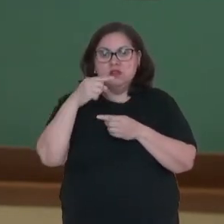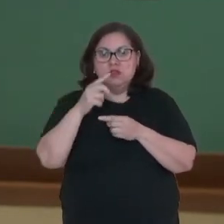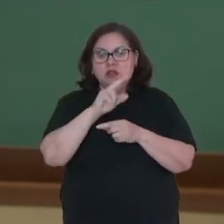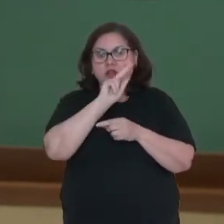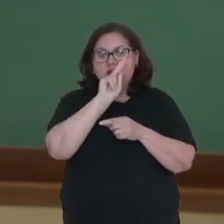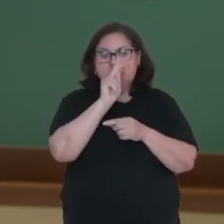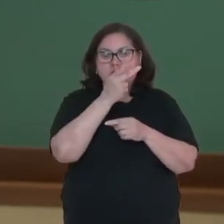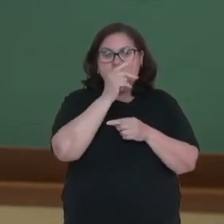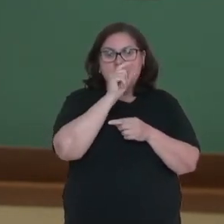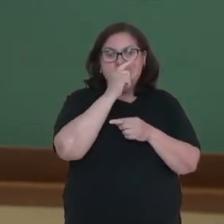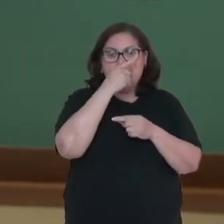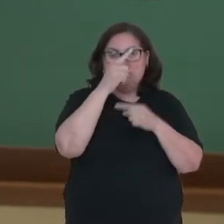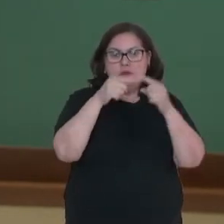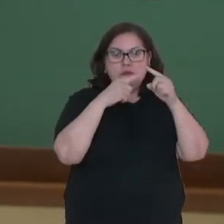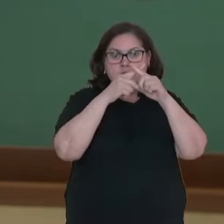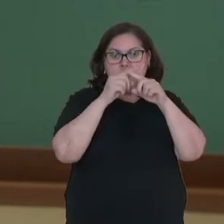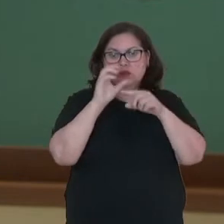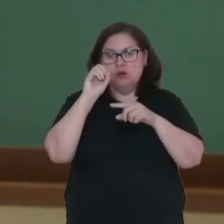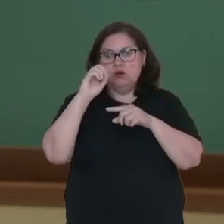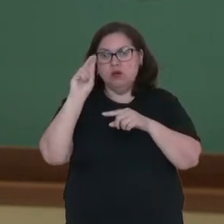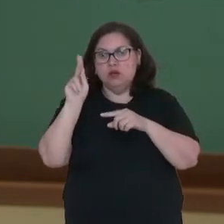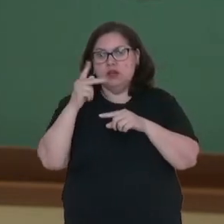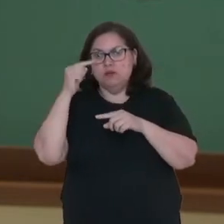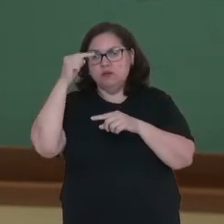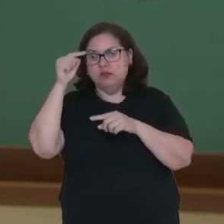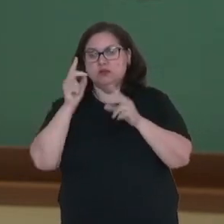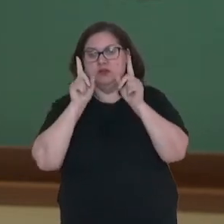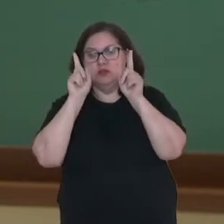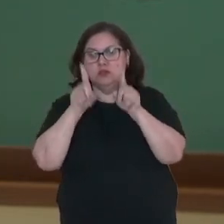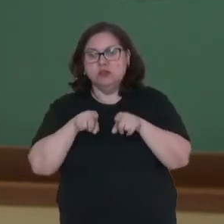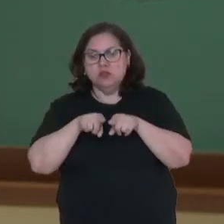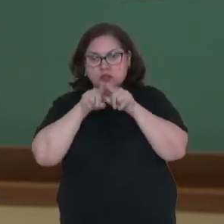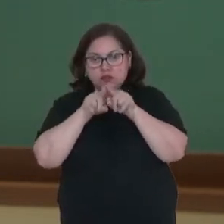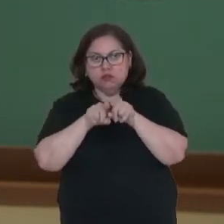OH- serão iguaizinhos.